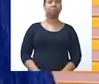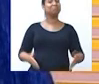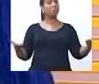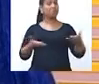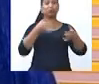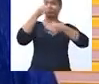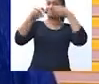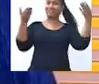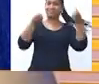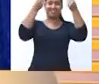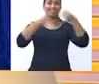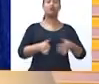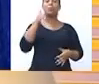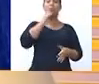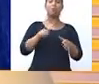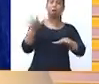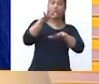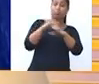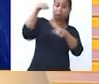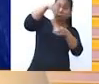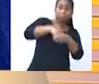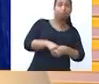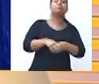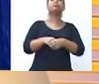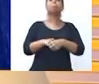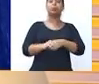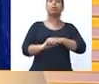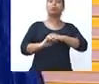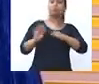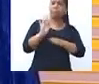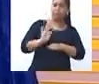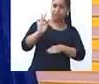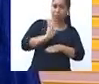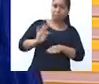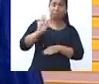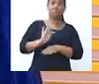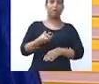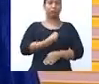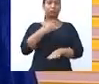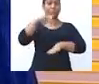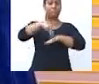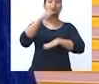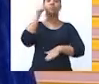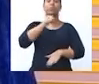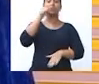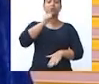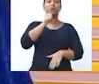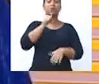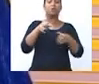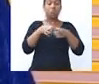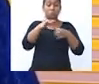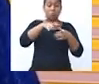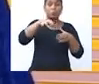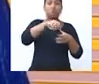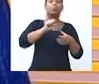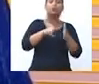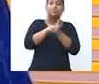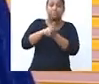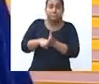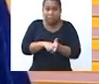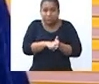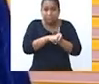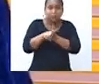E hoje o Ponto de Vista está falando sobre a inserção das mulheres nas universidades, a presença feminina dentro do mundo das ciências,